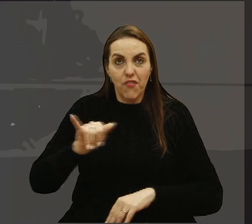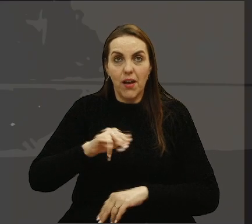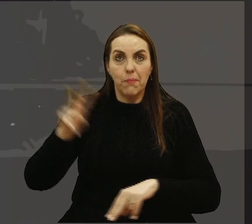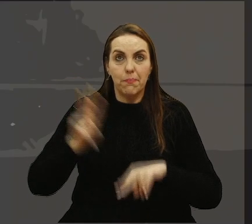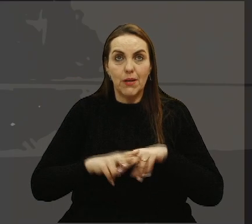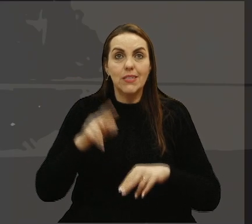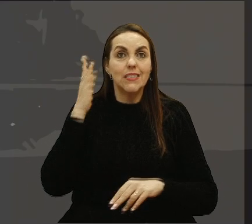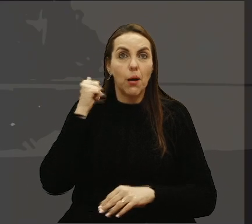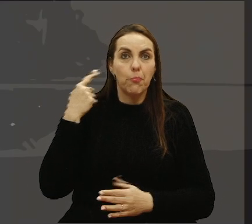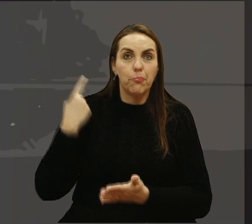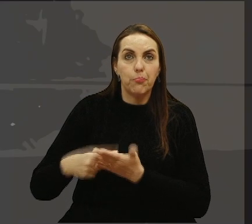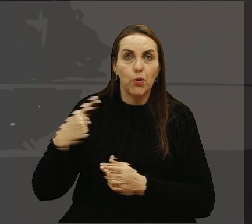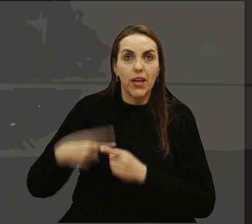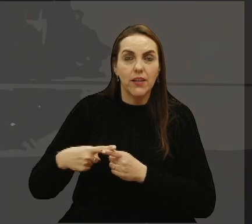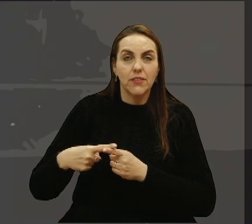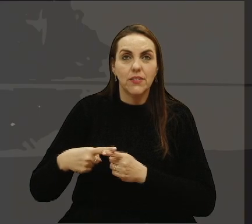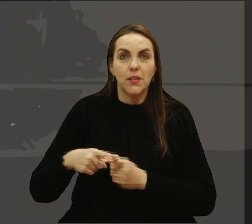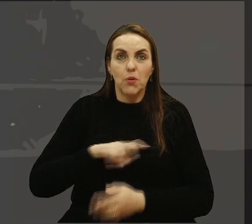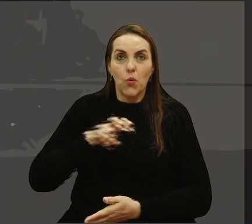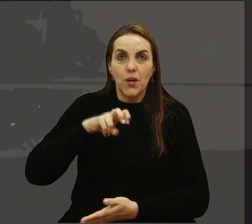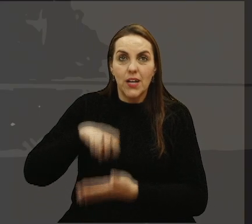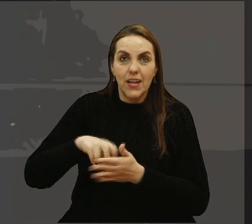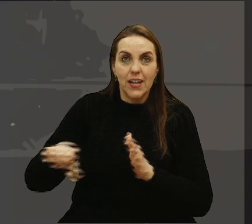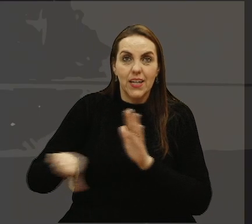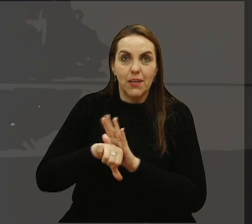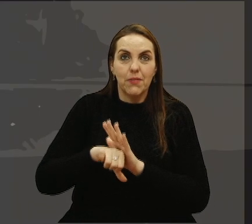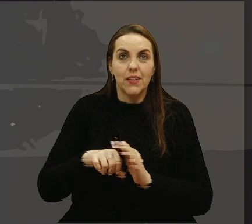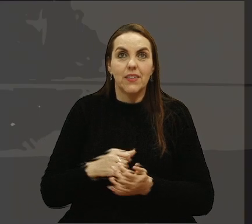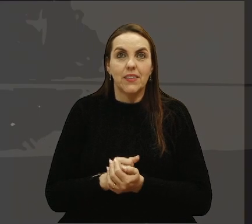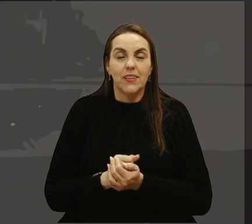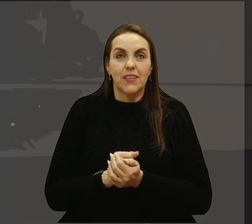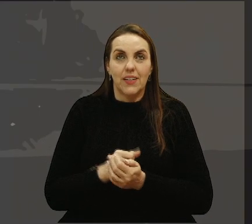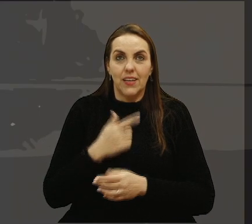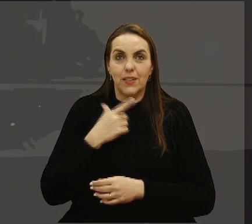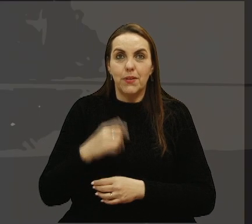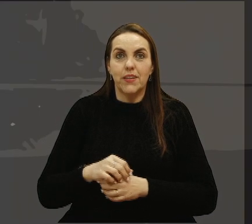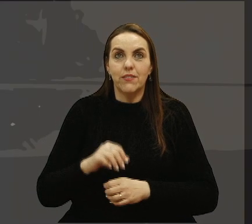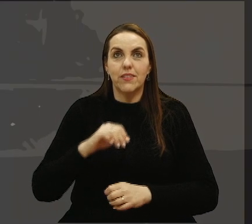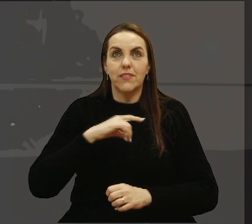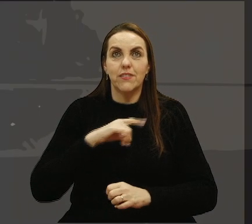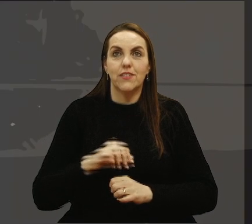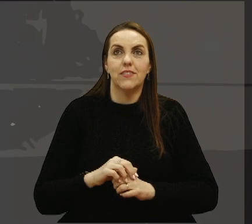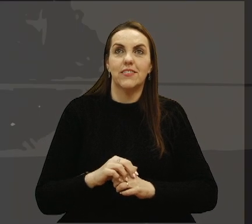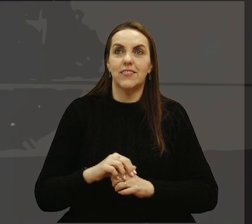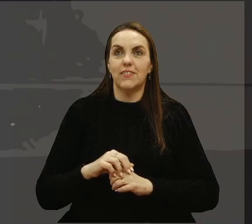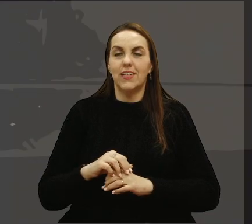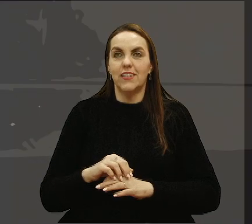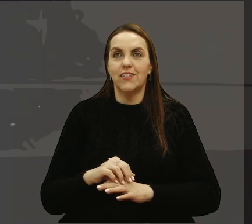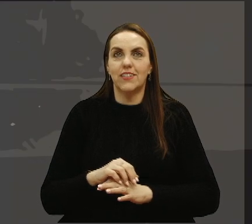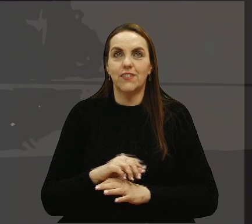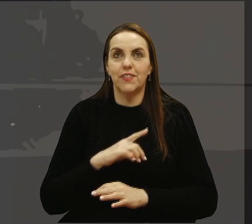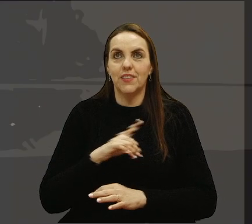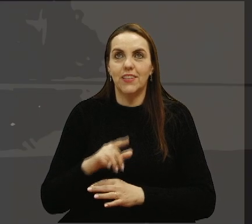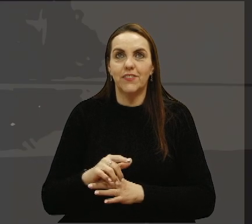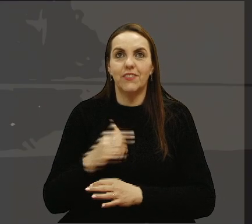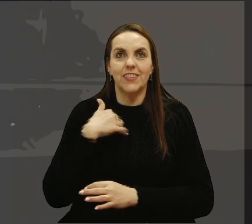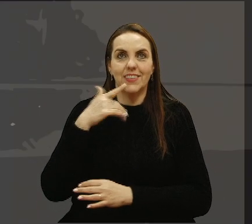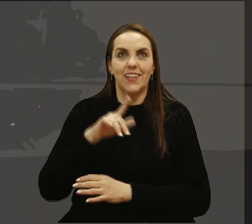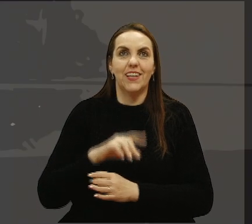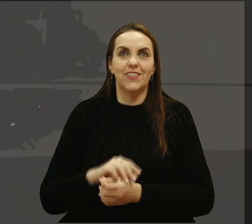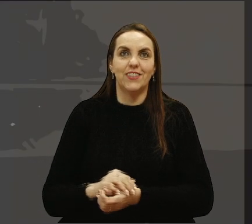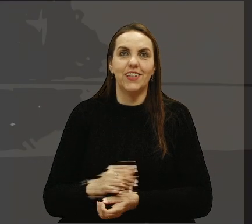por quê? Porque é um criminoso. Um grande criminoso. Está preso. Já está preso. É um grande